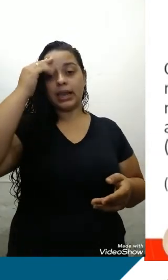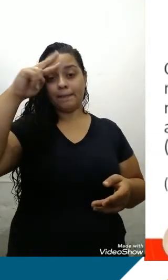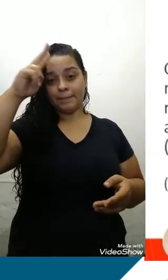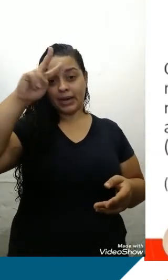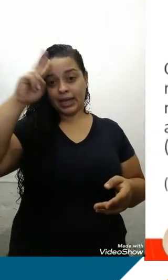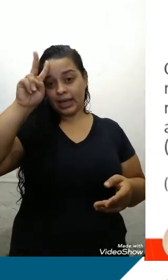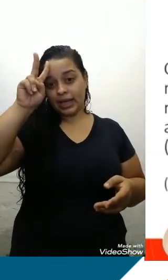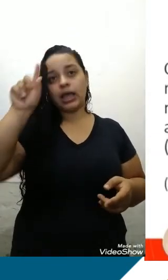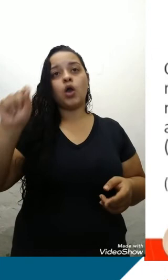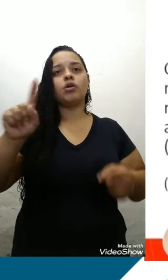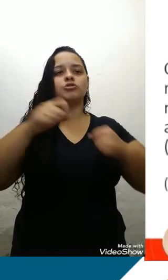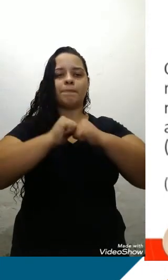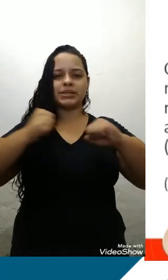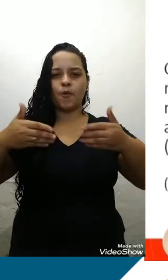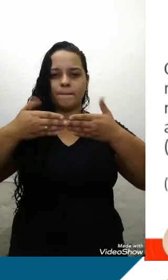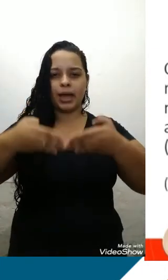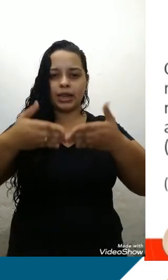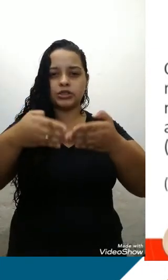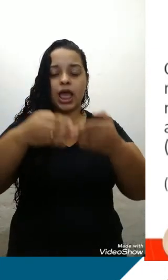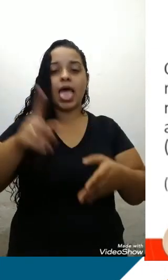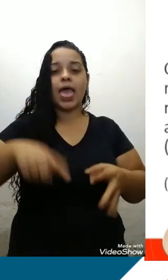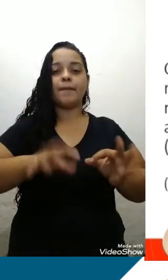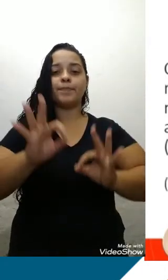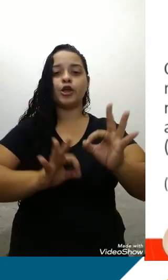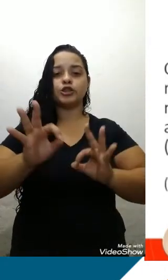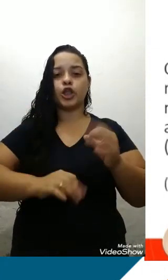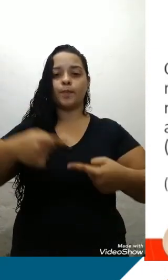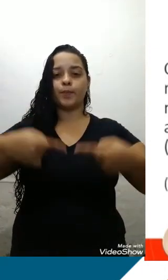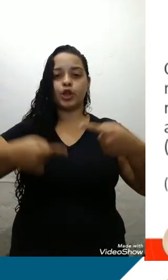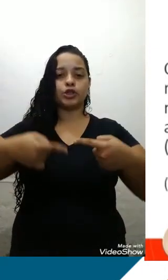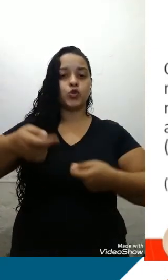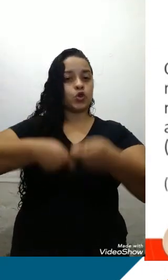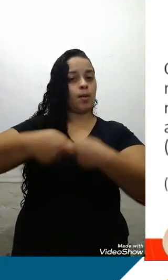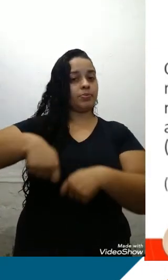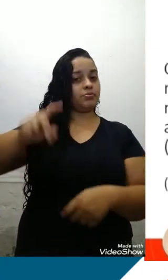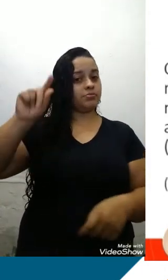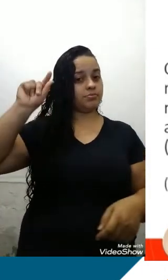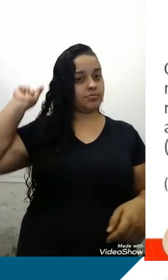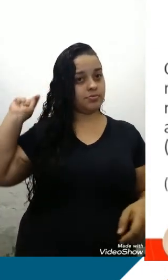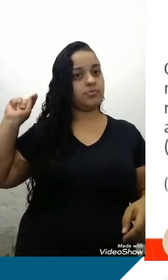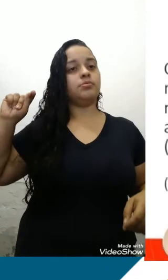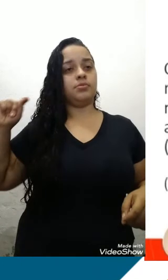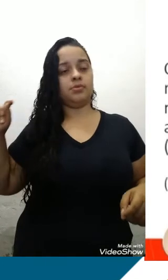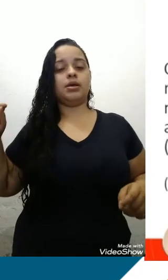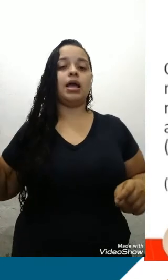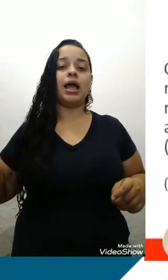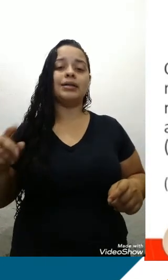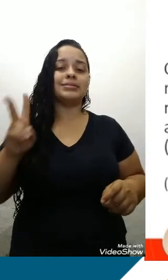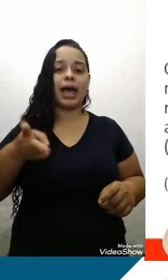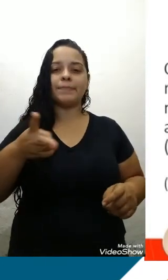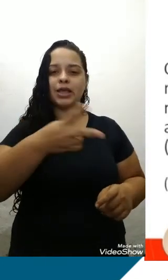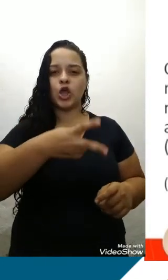que a expansão marítima é um projeto político-econômico desta época. Todos os estados